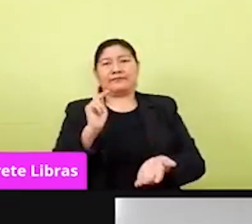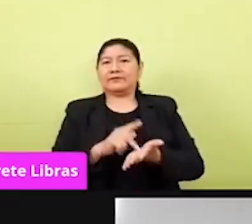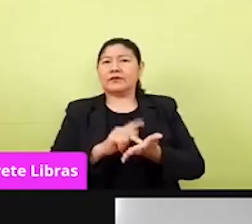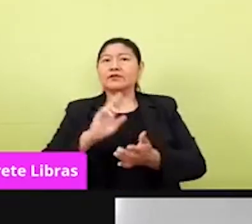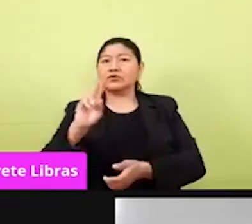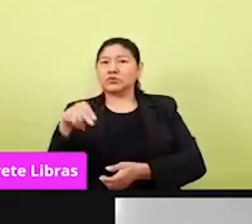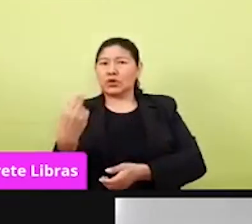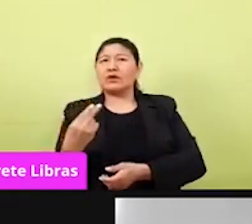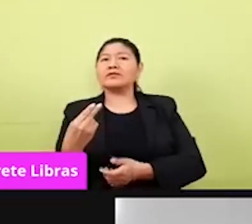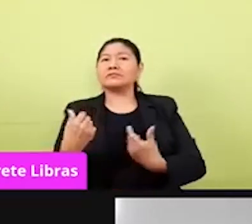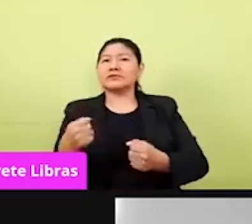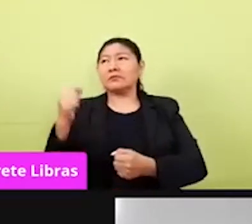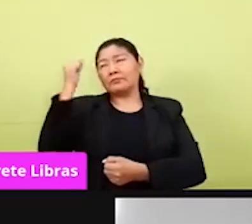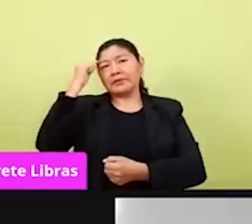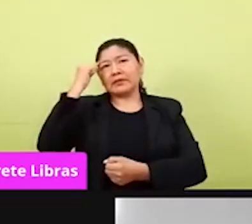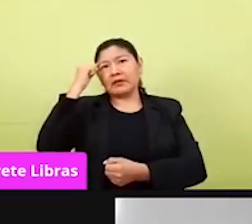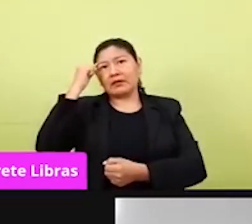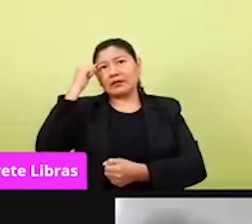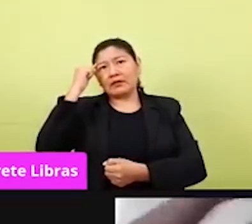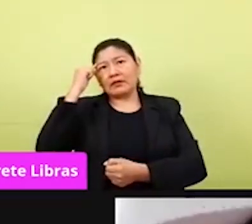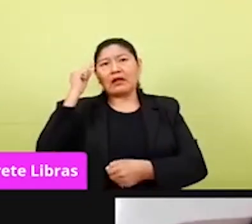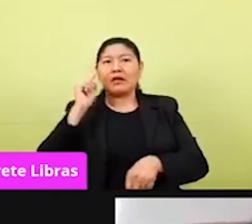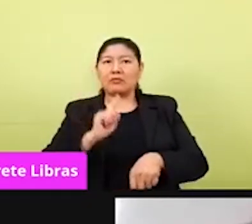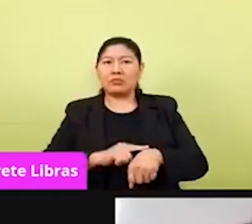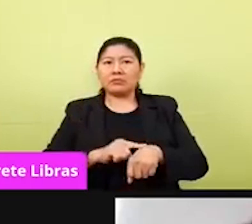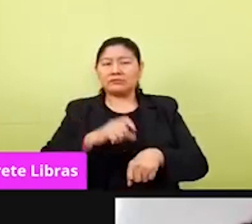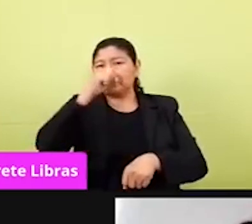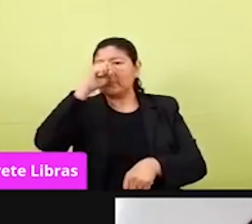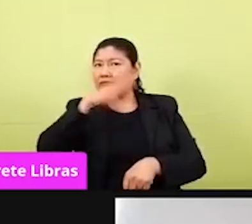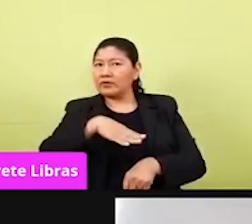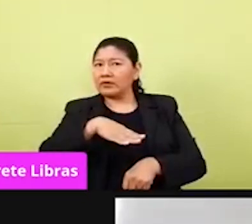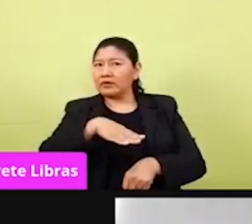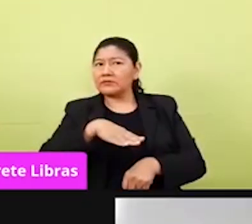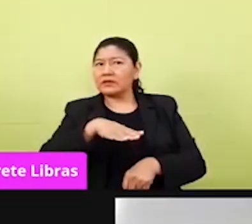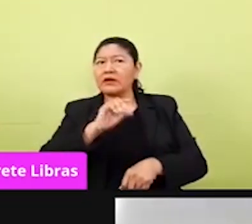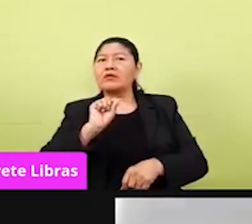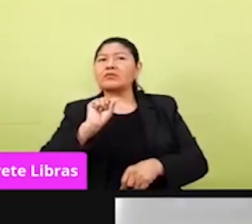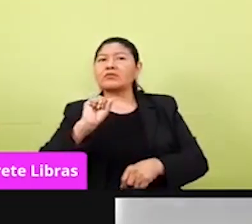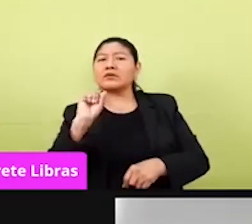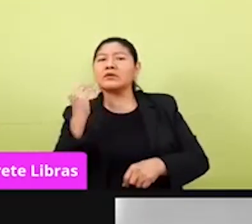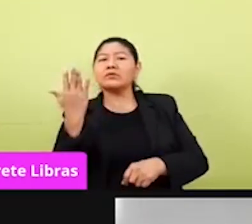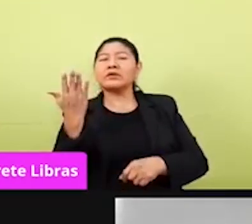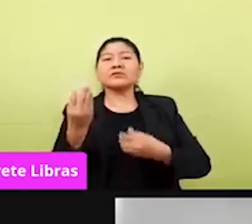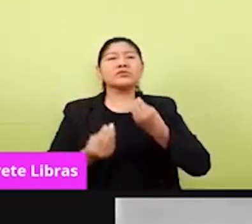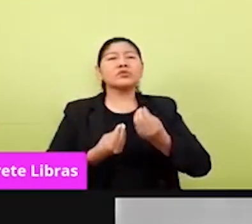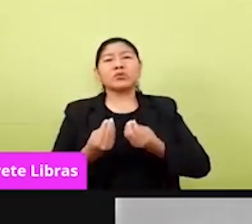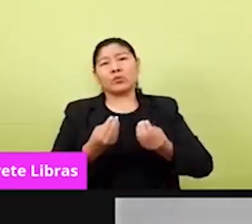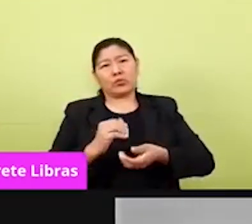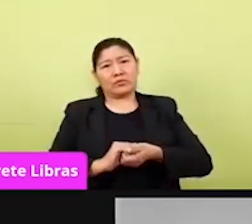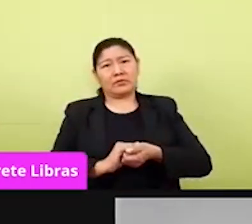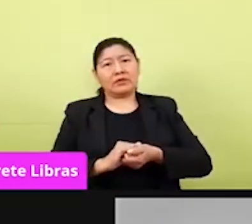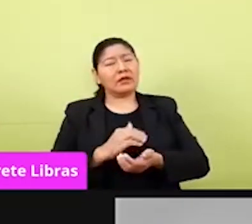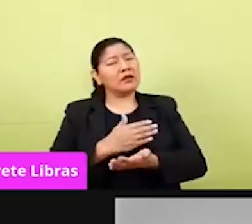vai aumentar a violência contra a mulher. A violência, a gente tem percebido que ela